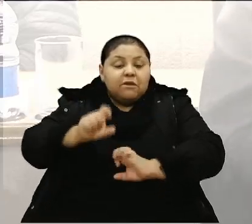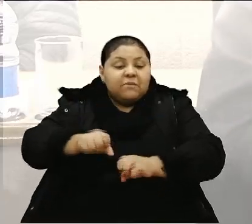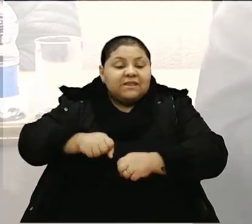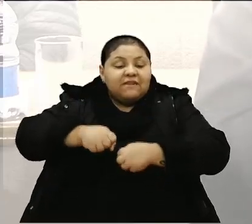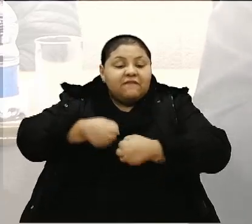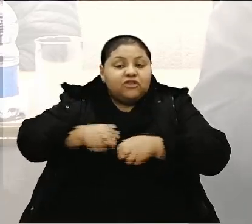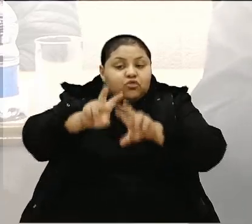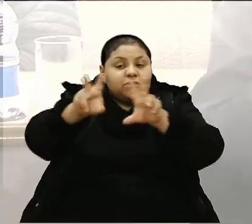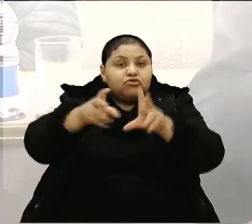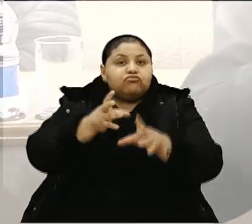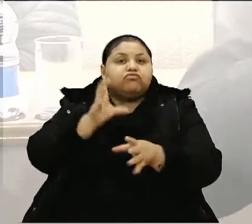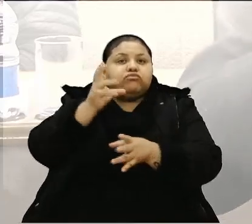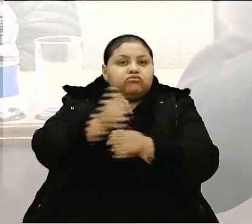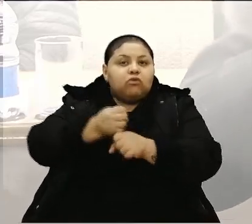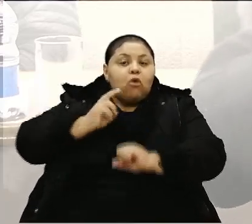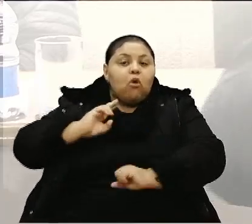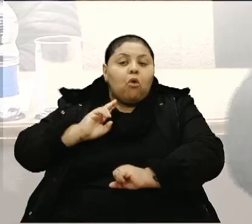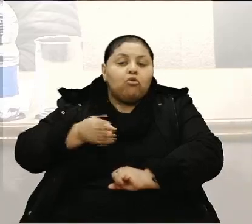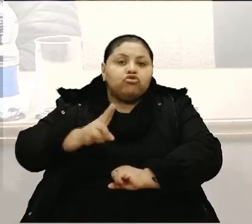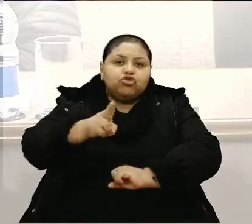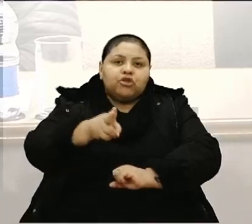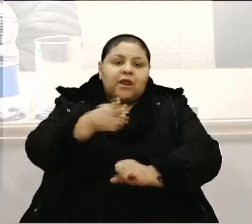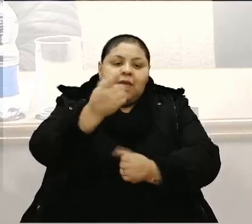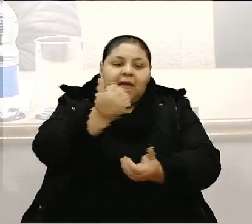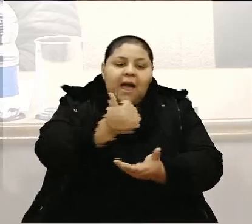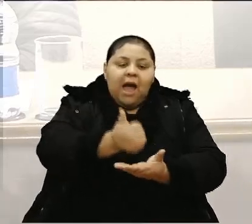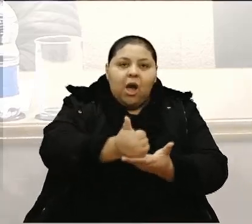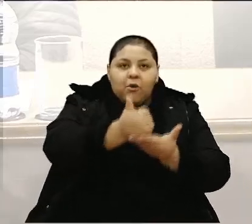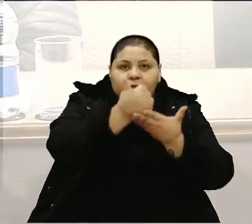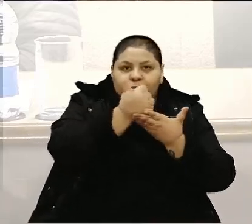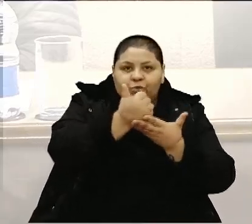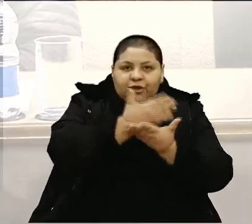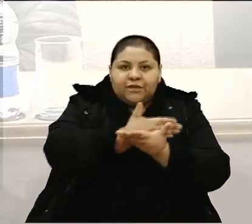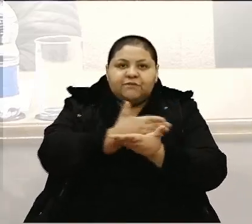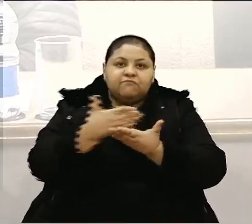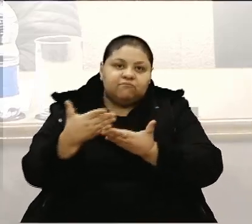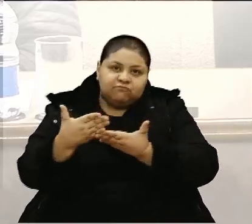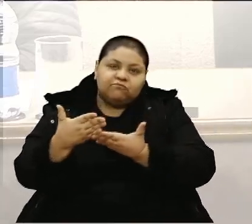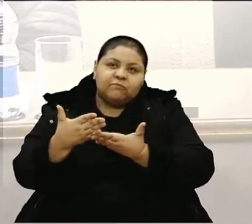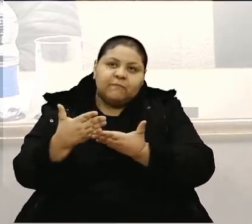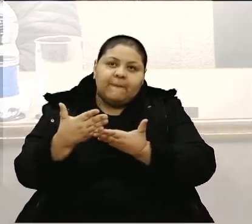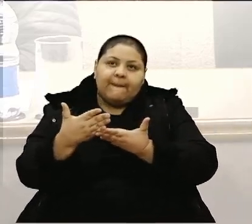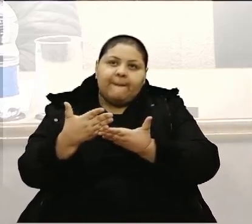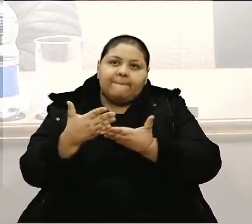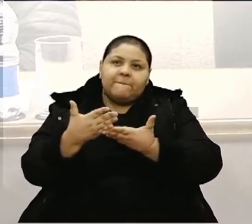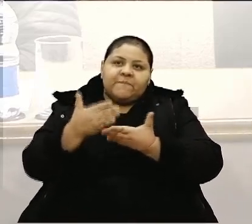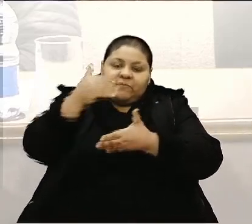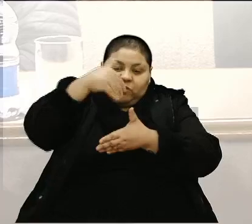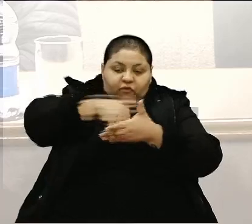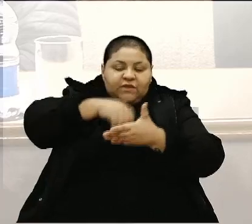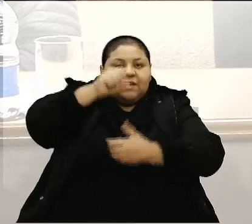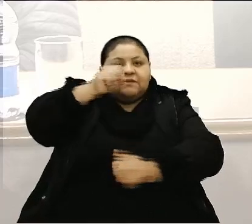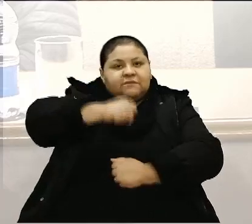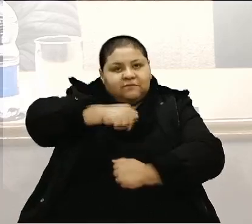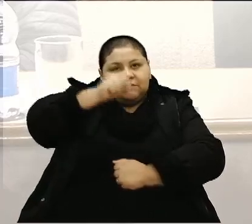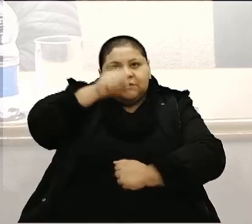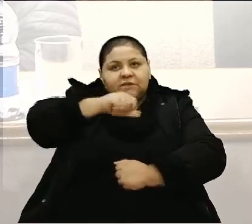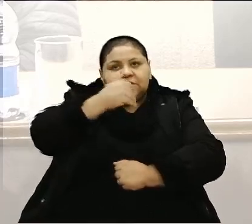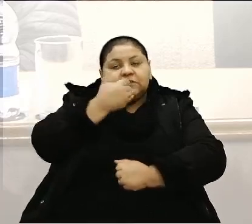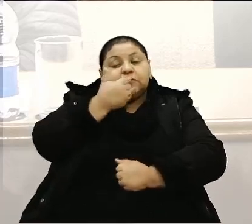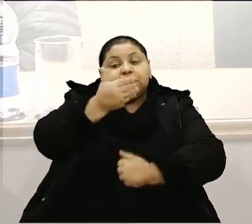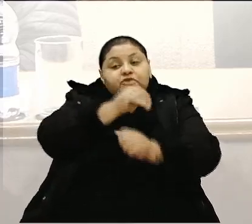animal, continuarei apoiando as iniciativas e votarei favorável a esse pedido